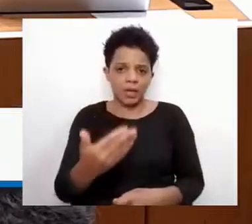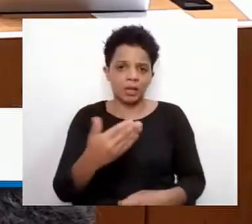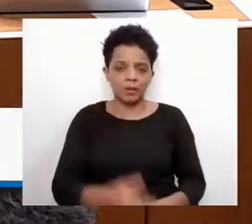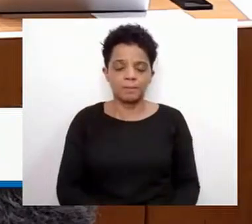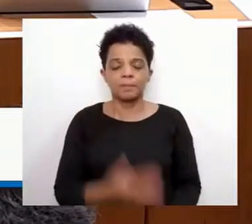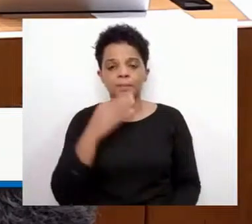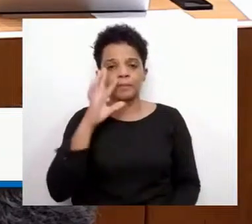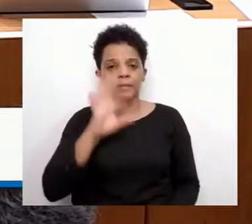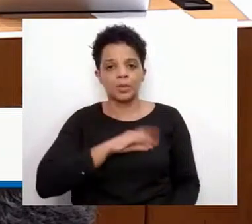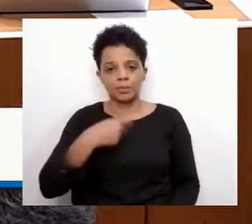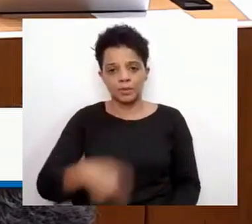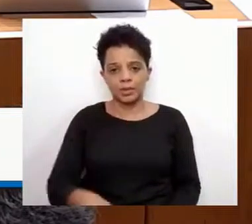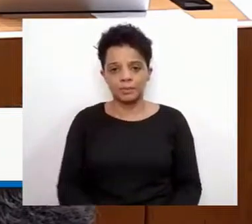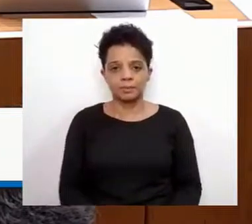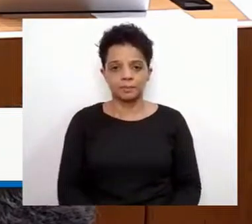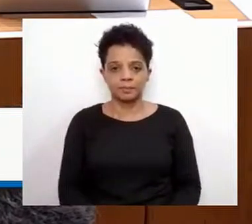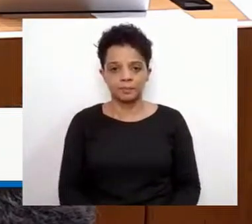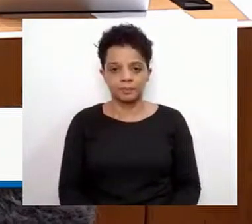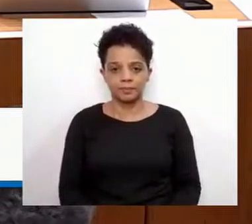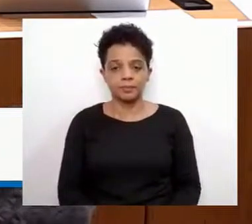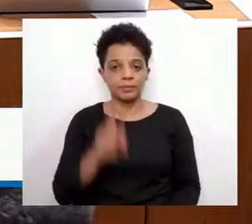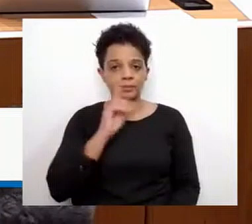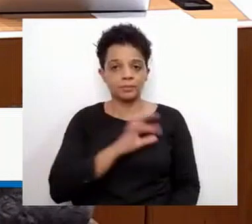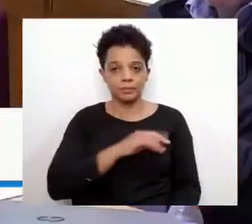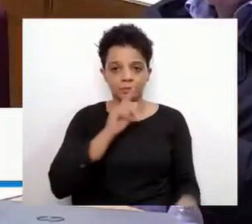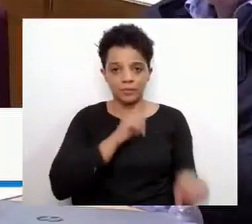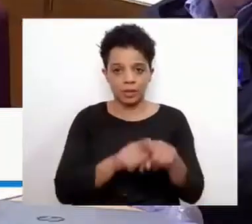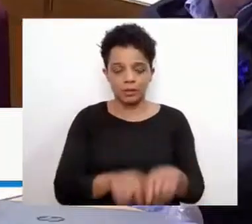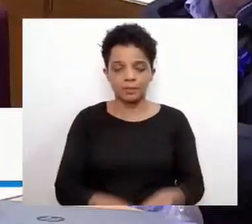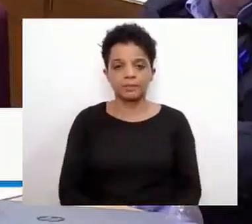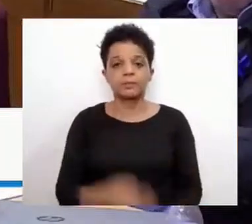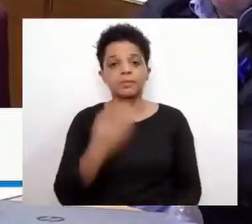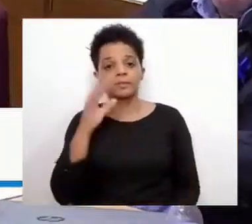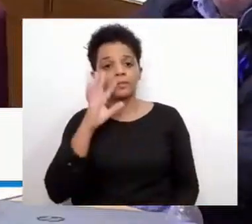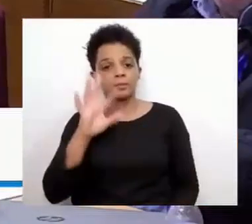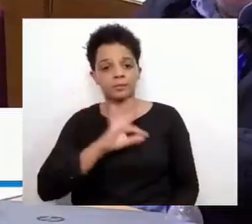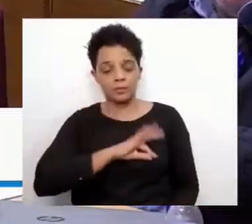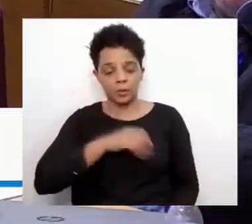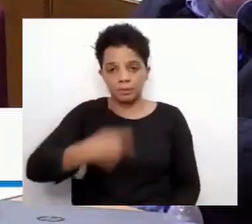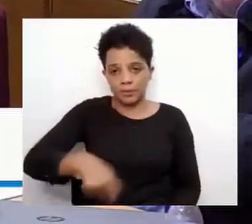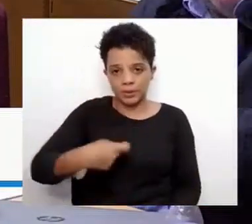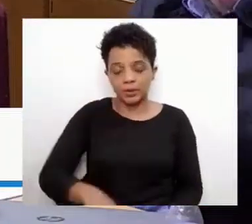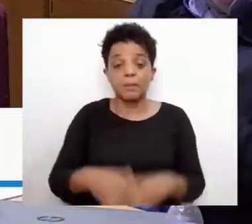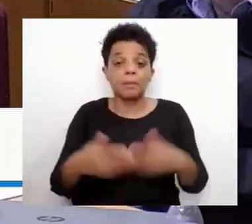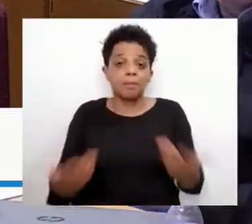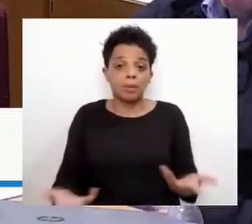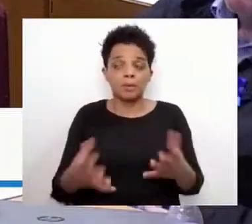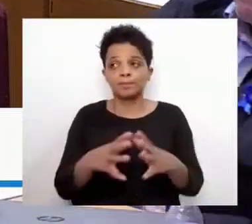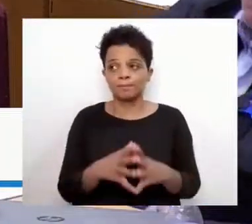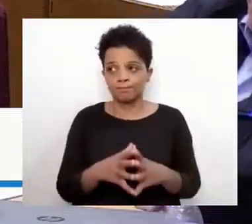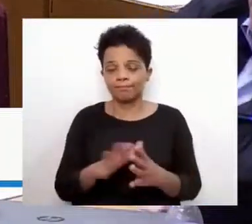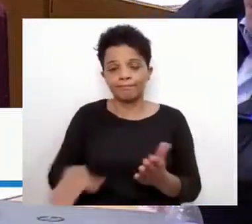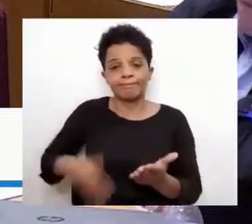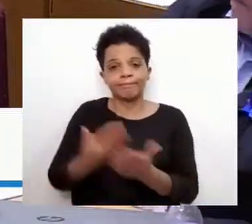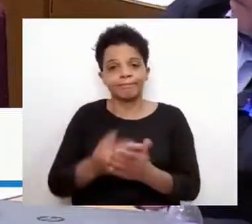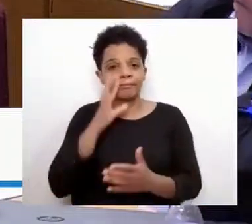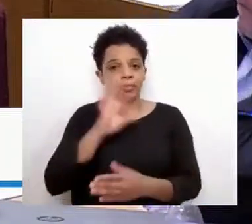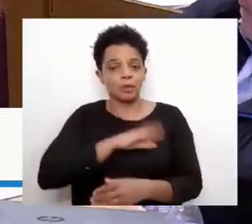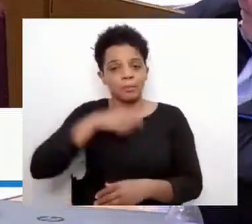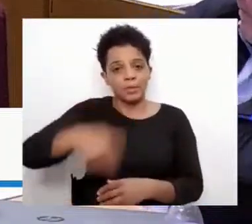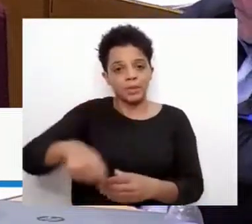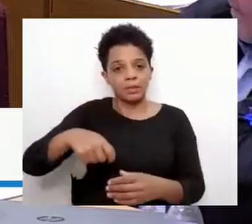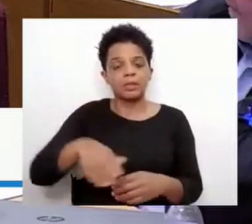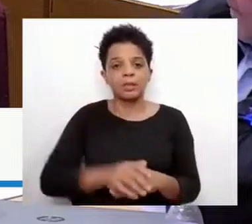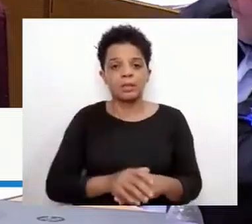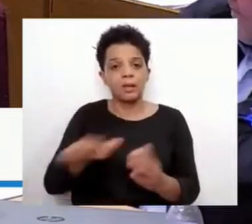Presidente. Sr. Deputado, faz favor. Muito obrigada, Sra. Presidente. Bom, eu se calhar ia sugerir ao Sr. Presidente da Câmara que lesse a própria